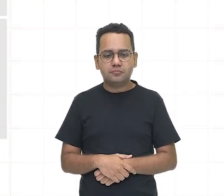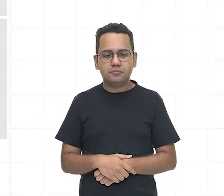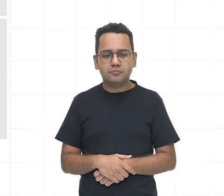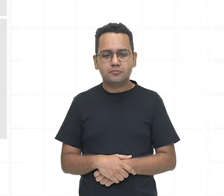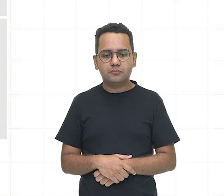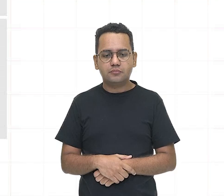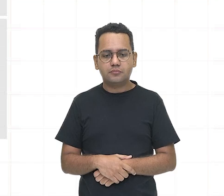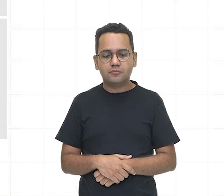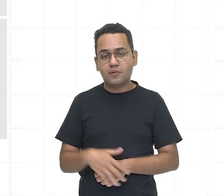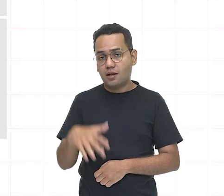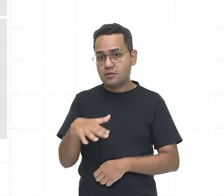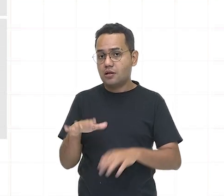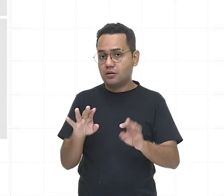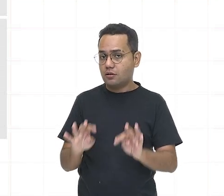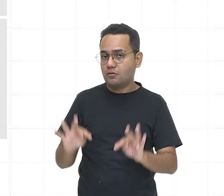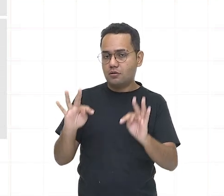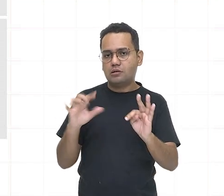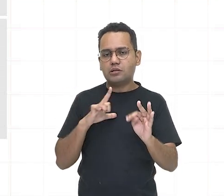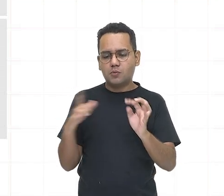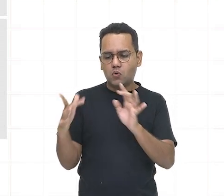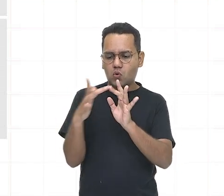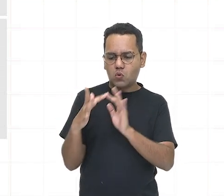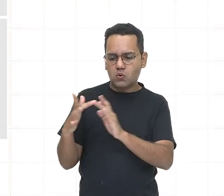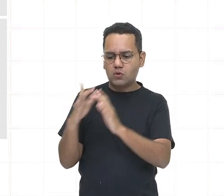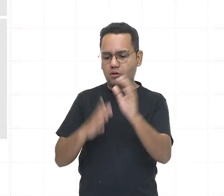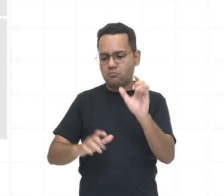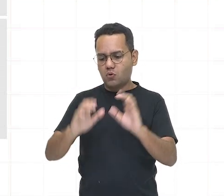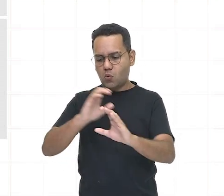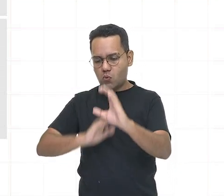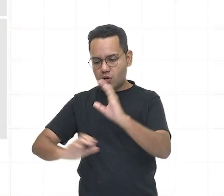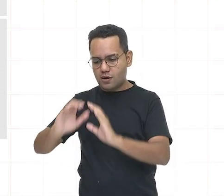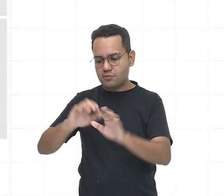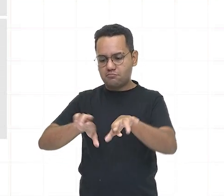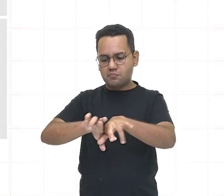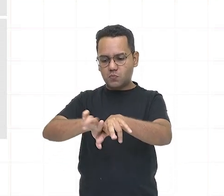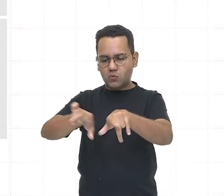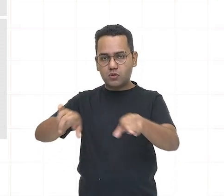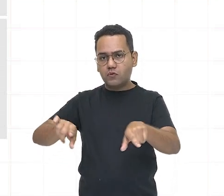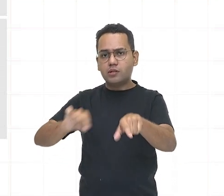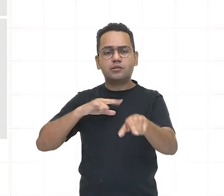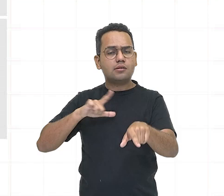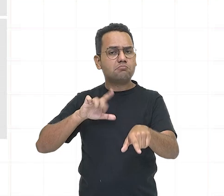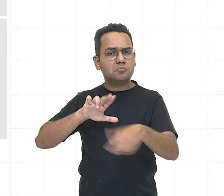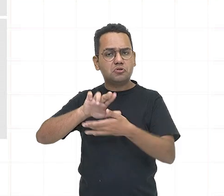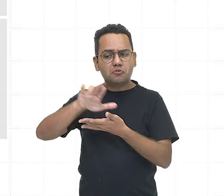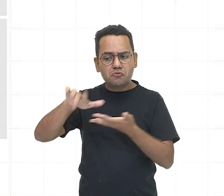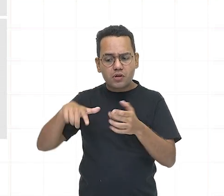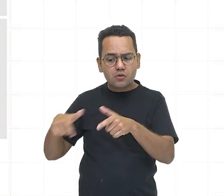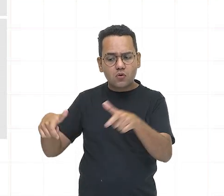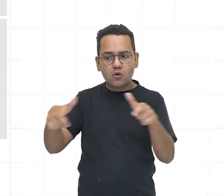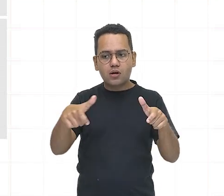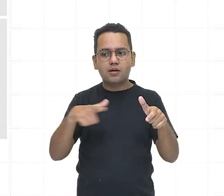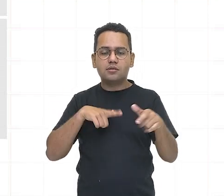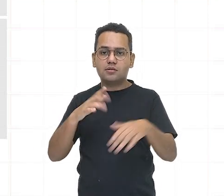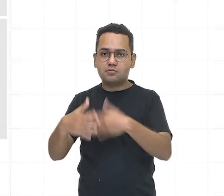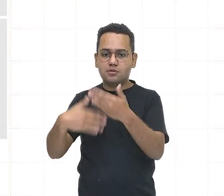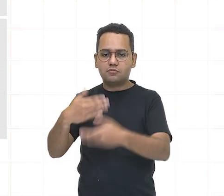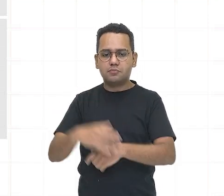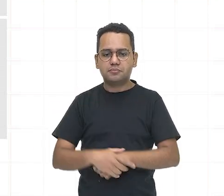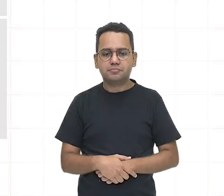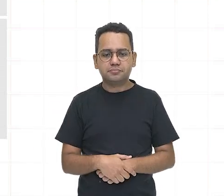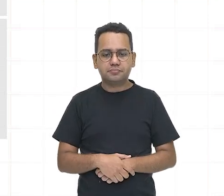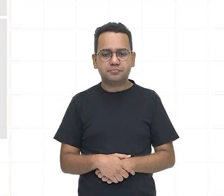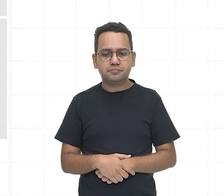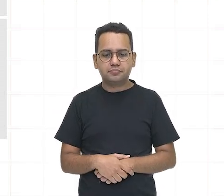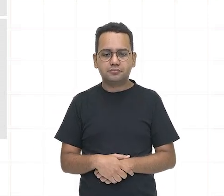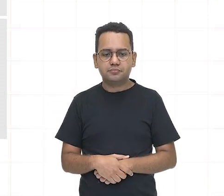processo aí de tecnologia, tá? Várias comunidades elas acabam, né, se desenvolvendo cada vez mais, e algumas